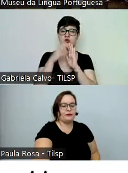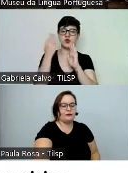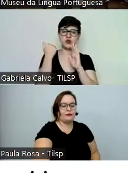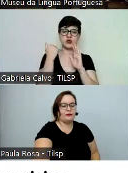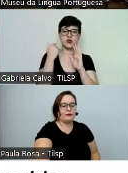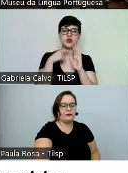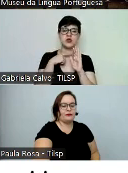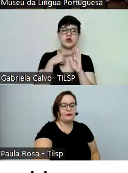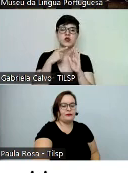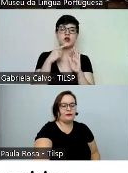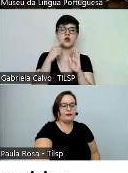pessoas ainda não entenderam então sempre